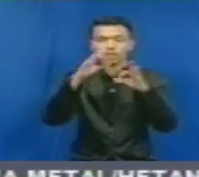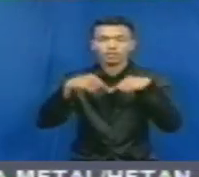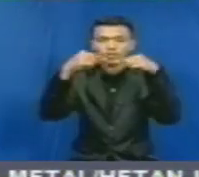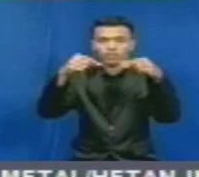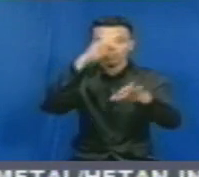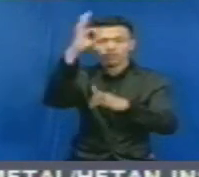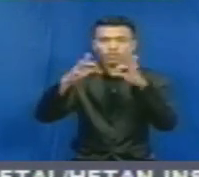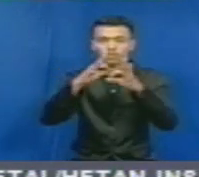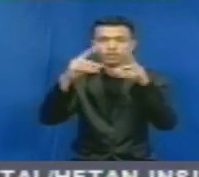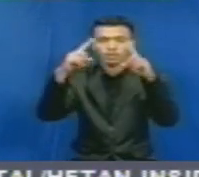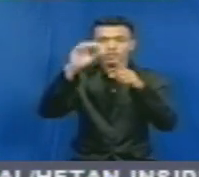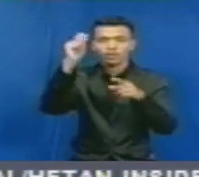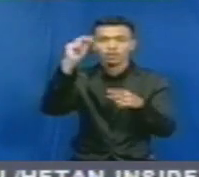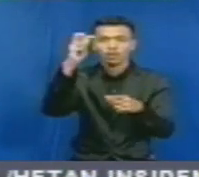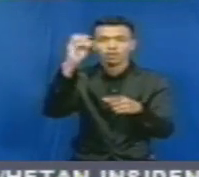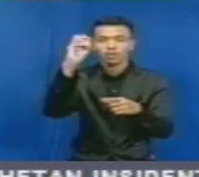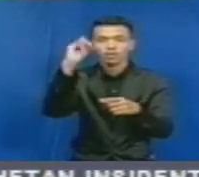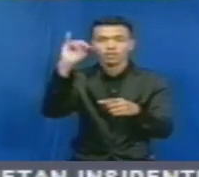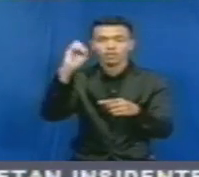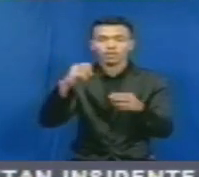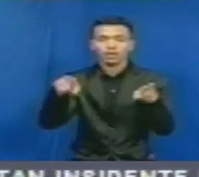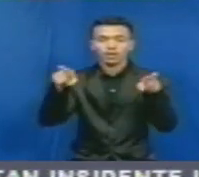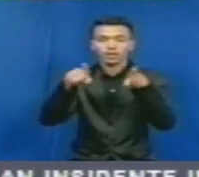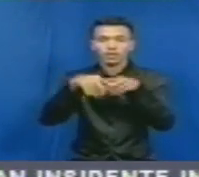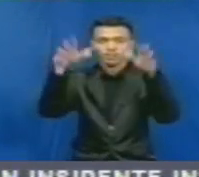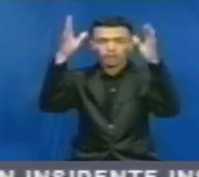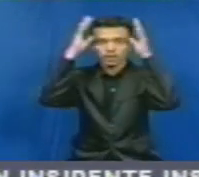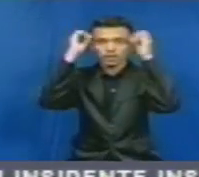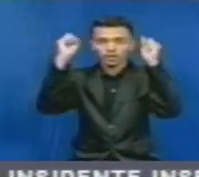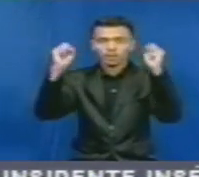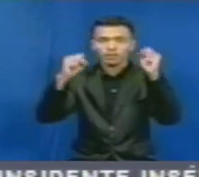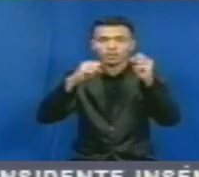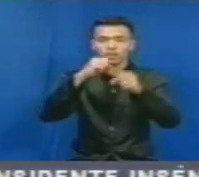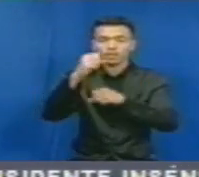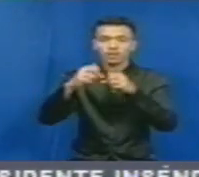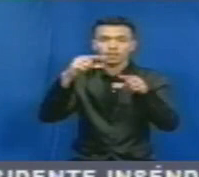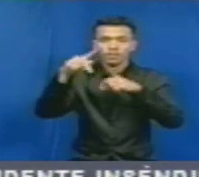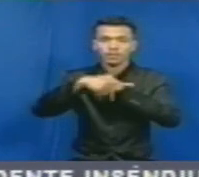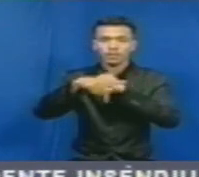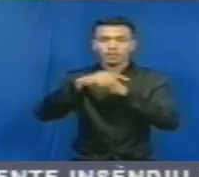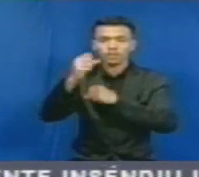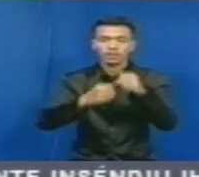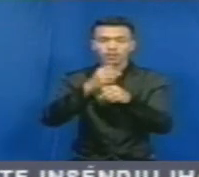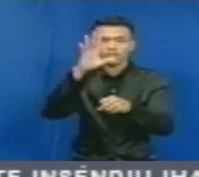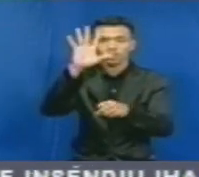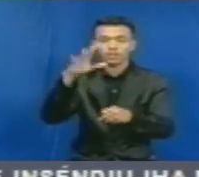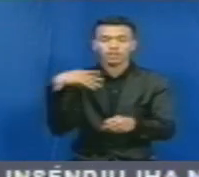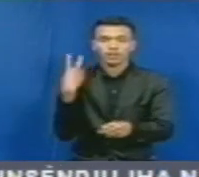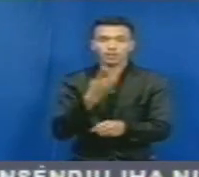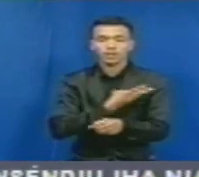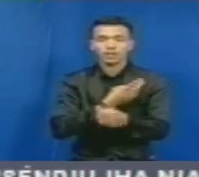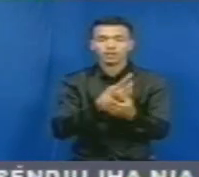Lela Runo Cruz, no dar presidente do Partido Batinan Lima Mai. Ita consegue finalizar ona e tenia